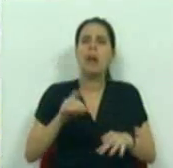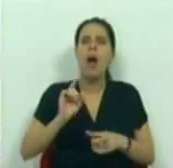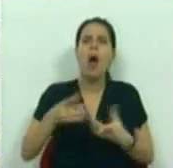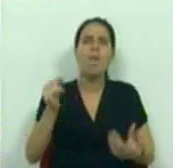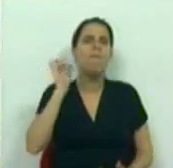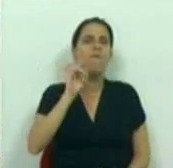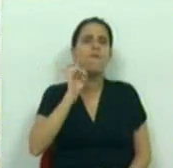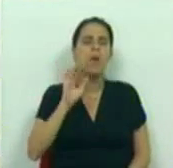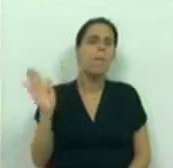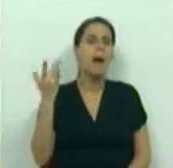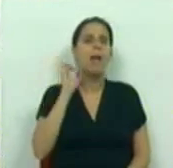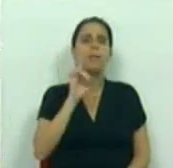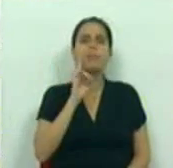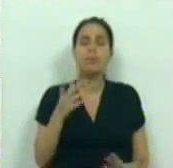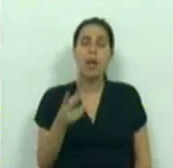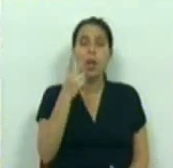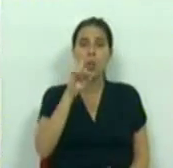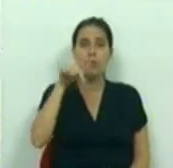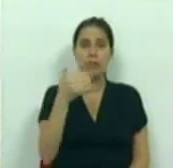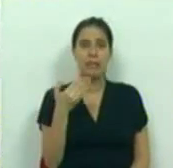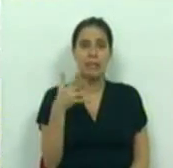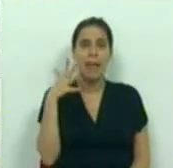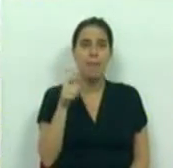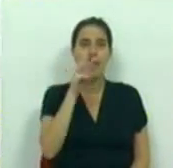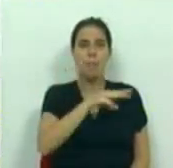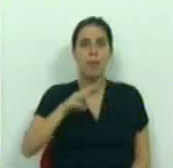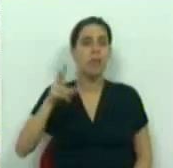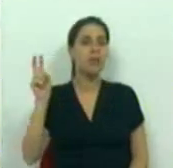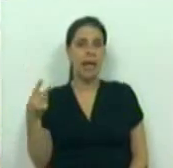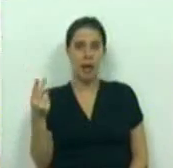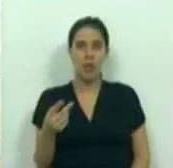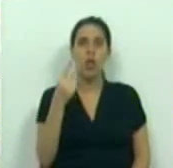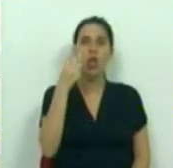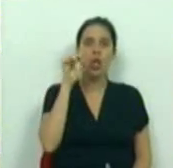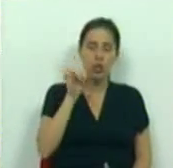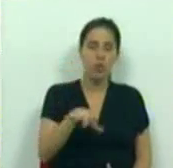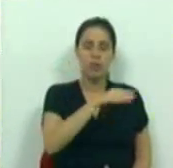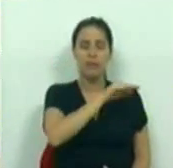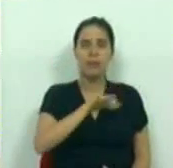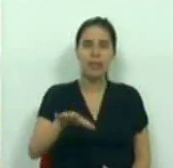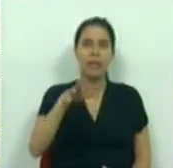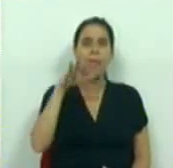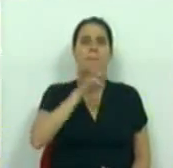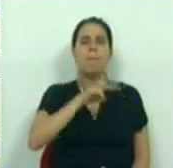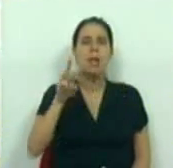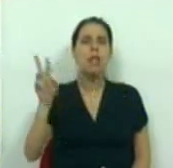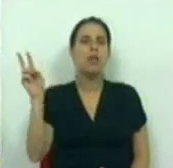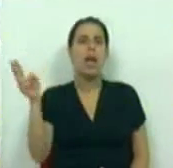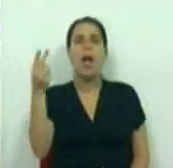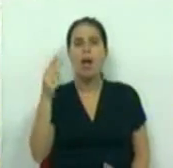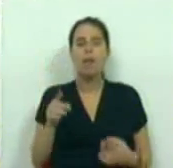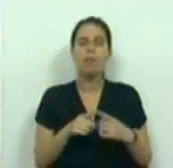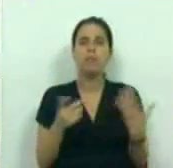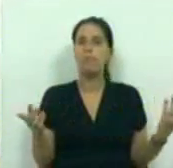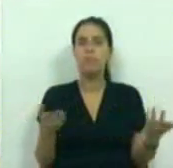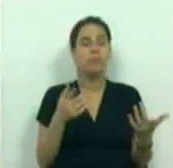O valor mais importante, 2,7 mil milhões de euros. 2.700 milhões de euros passam